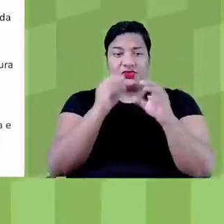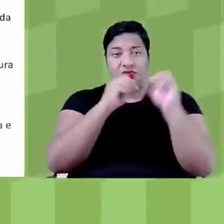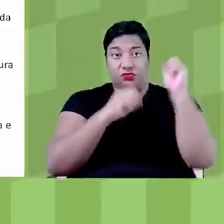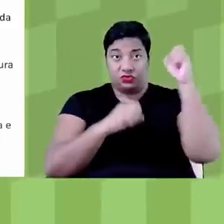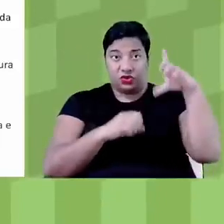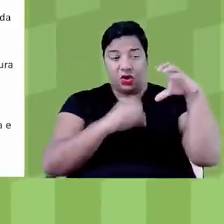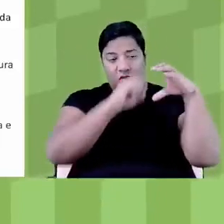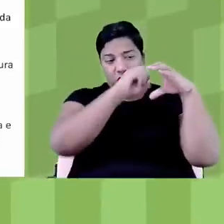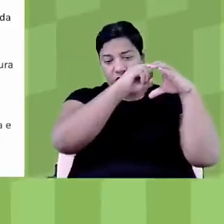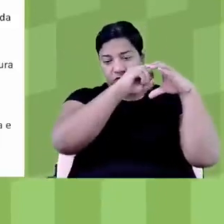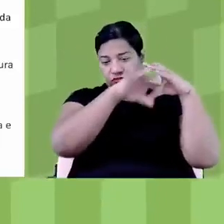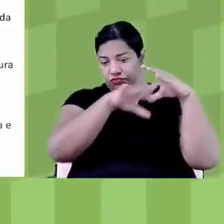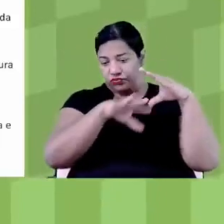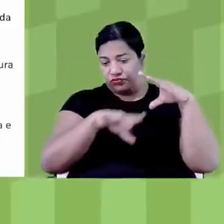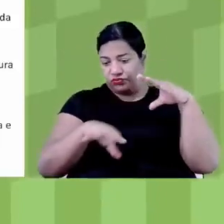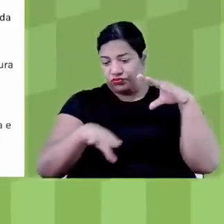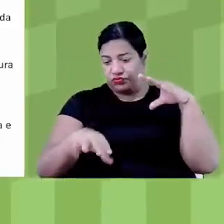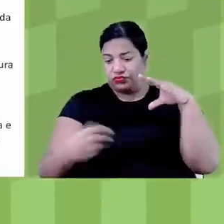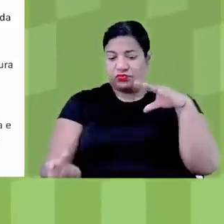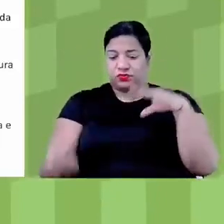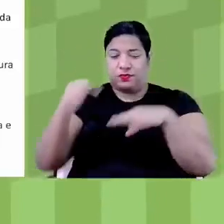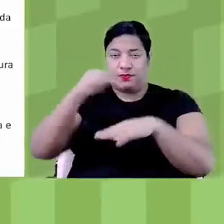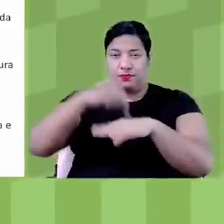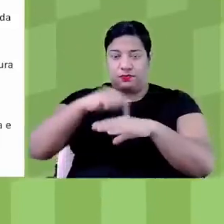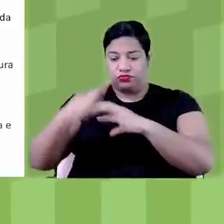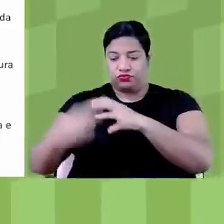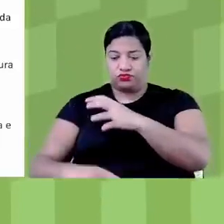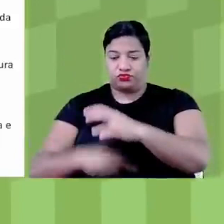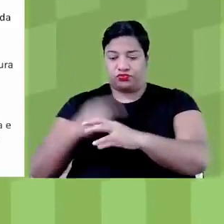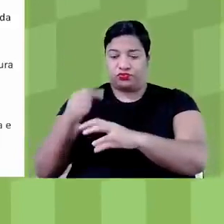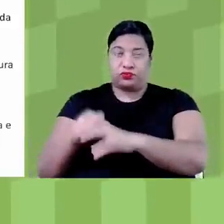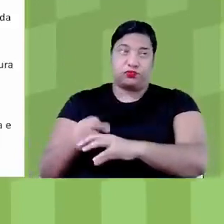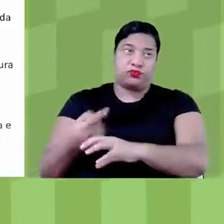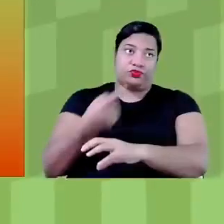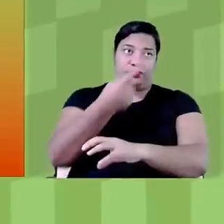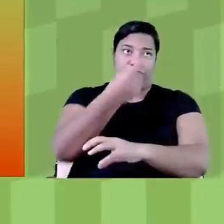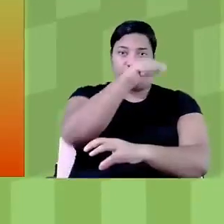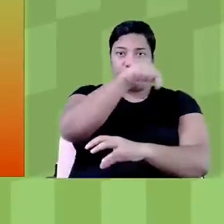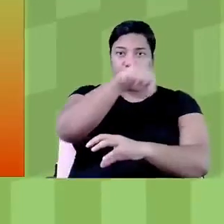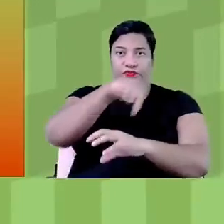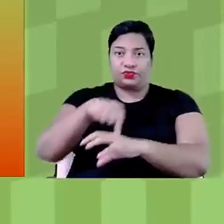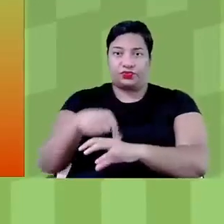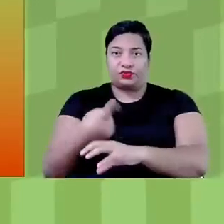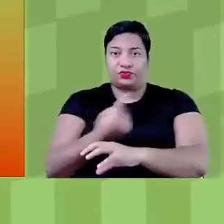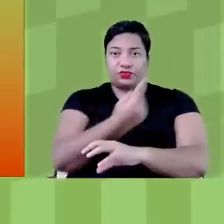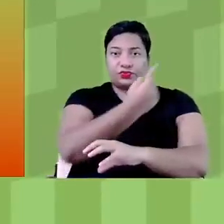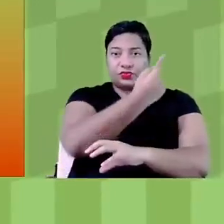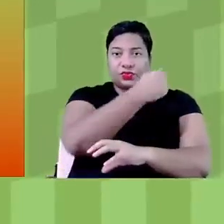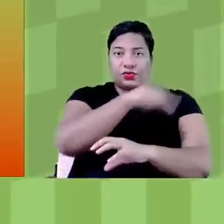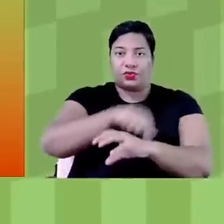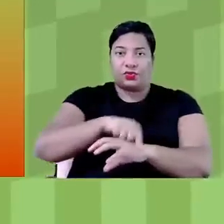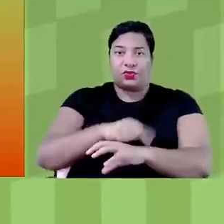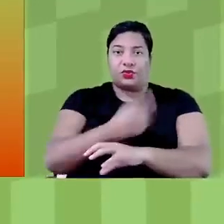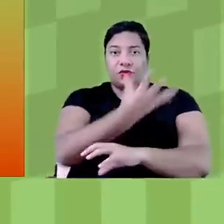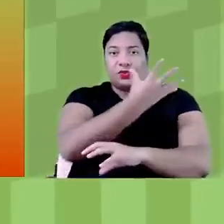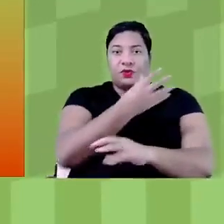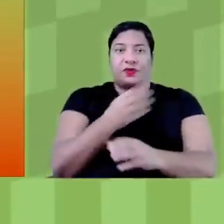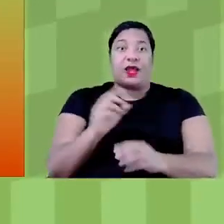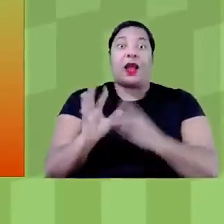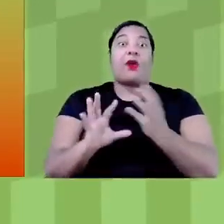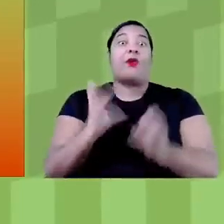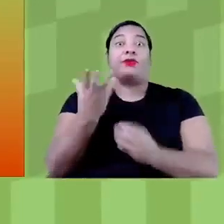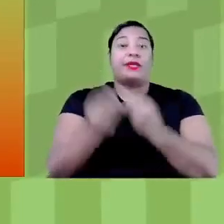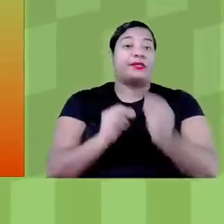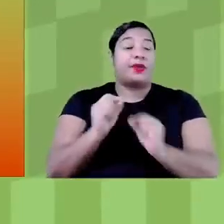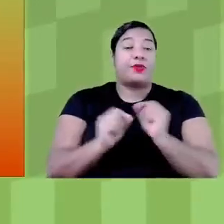de efeito estufa e volta para a Terra. Isso facilitou, isso fez com que o